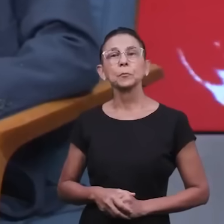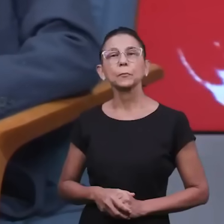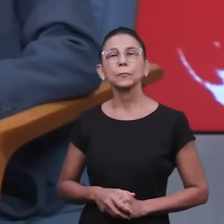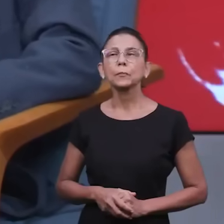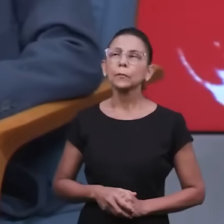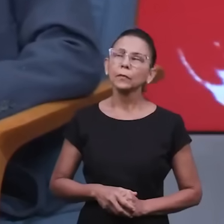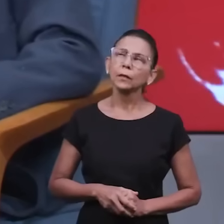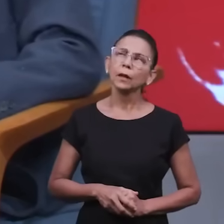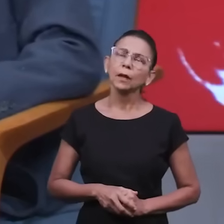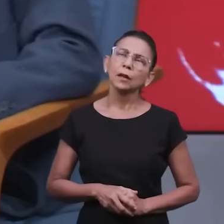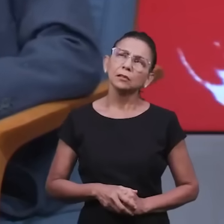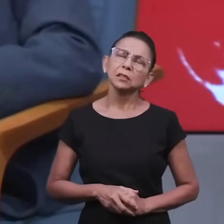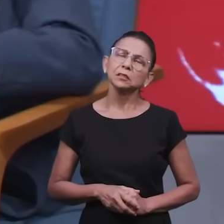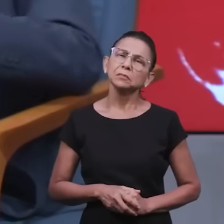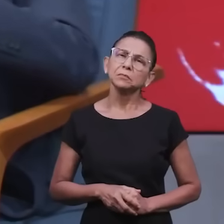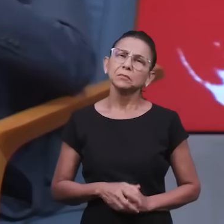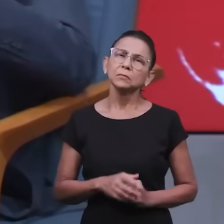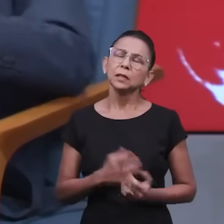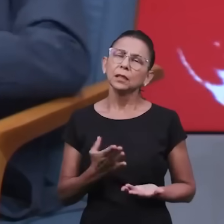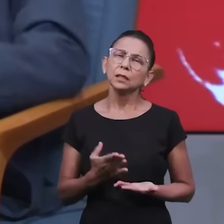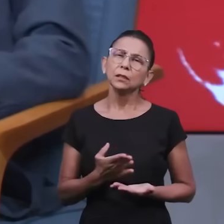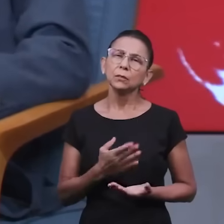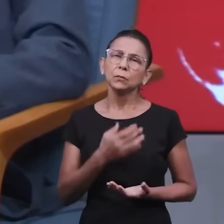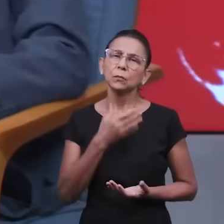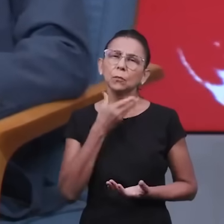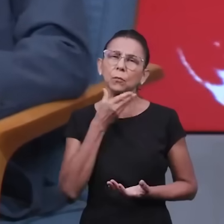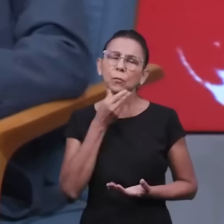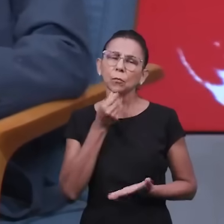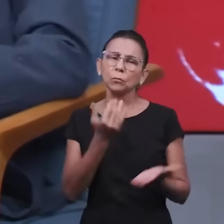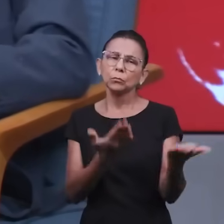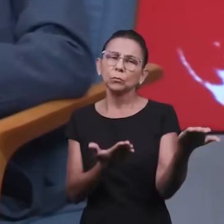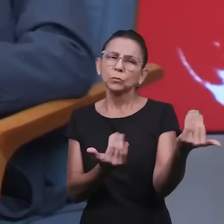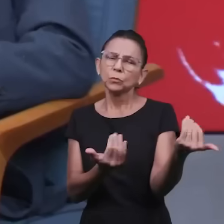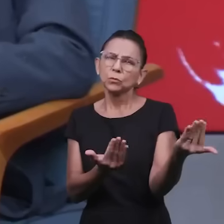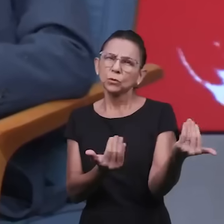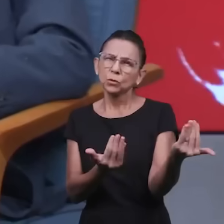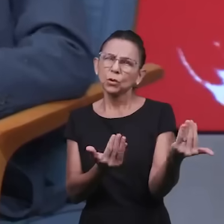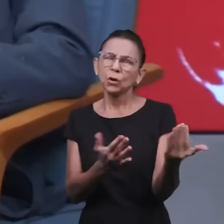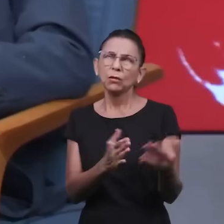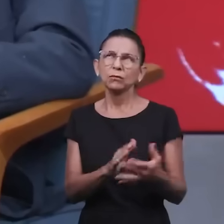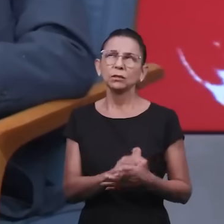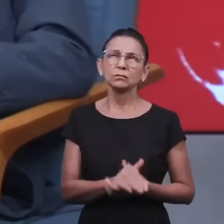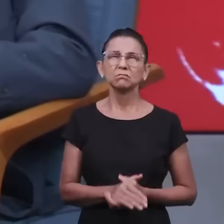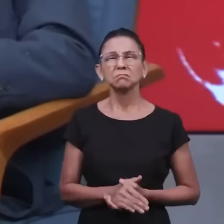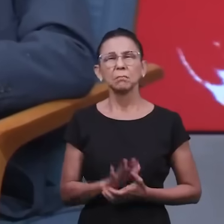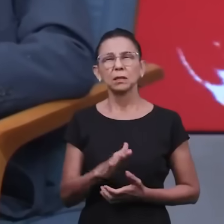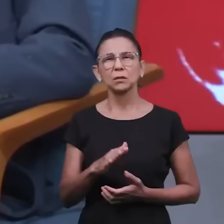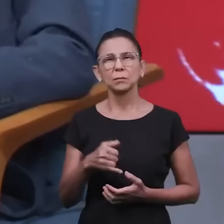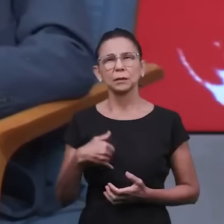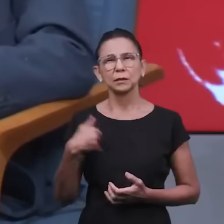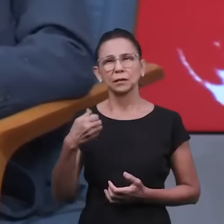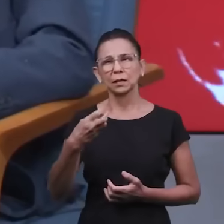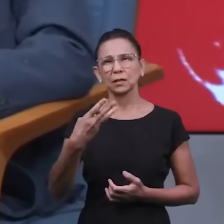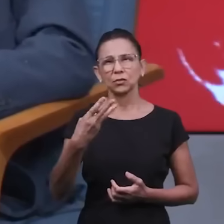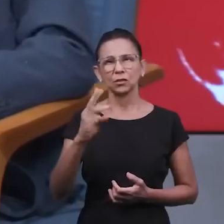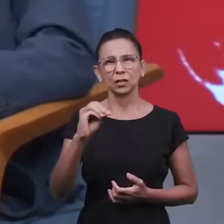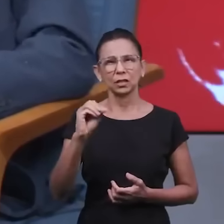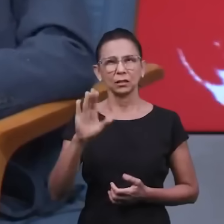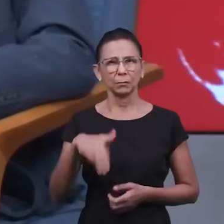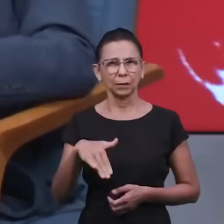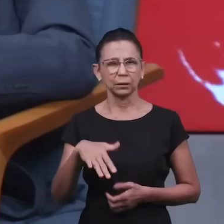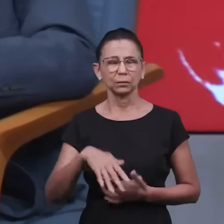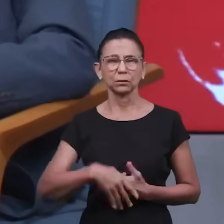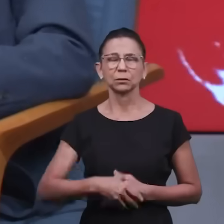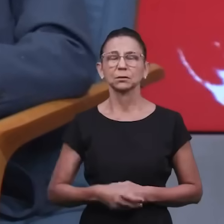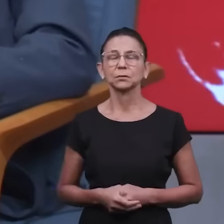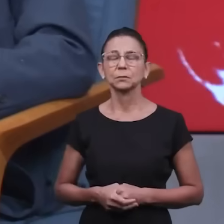Um jovem, dizem que ele tinha mais ou menos de 30 anos.